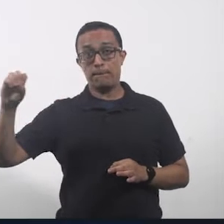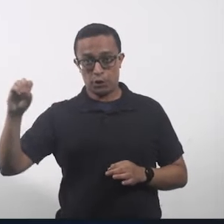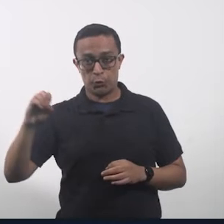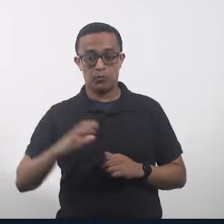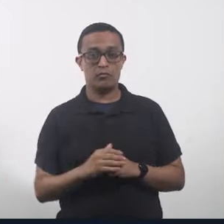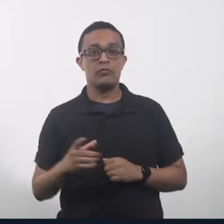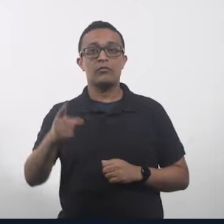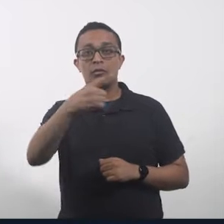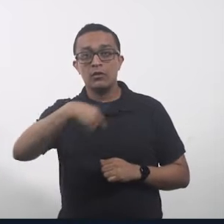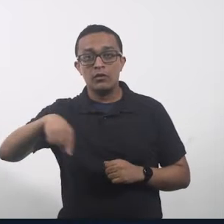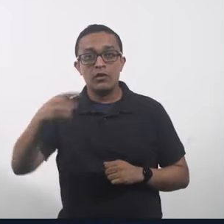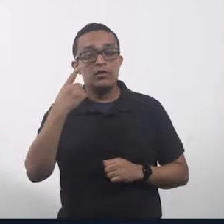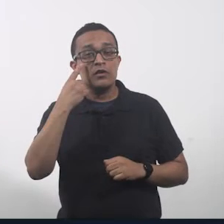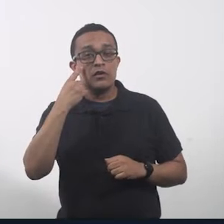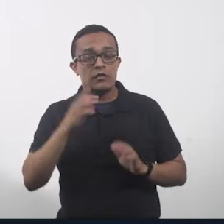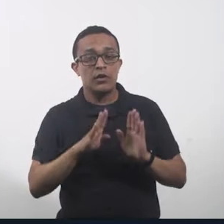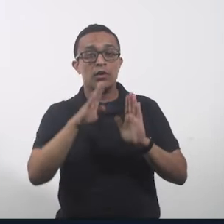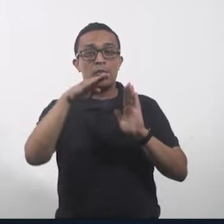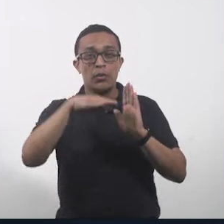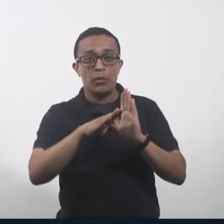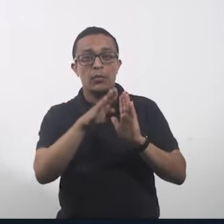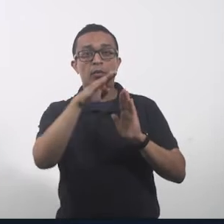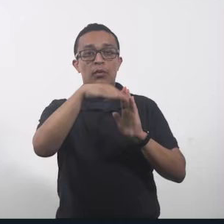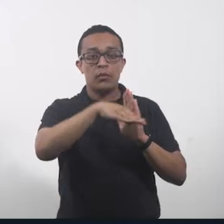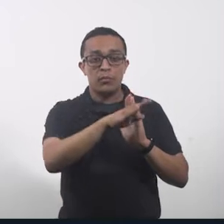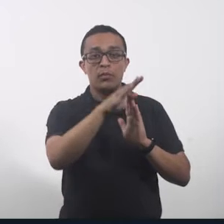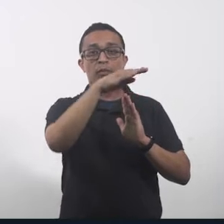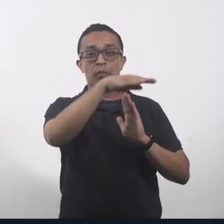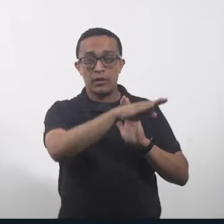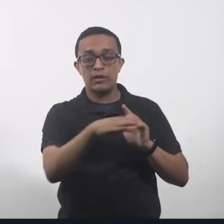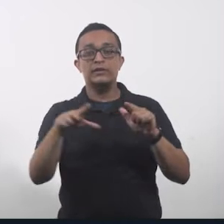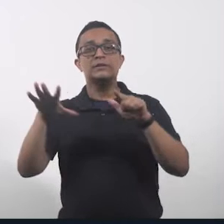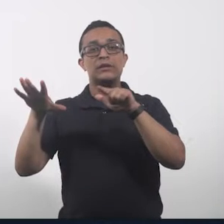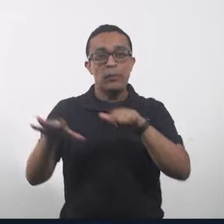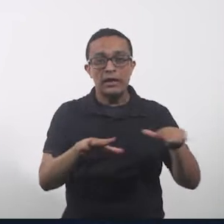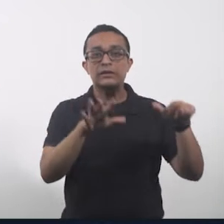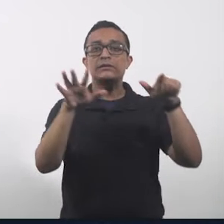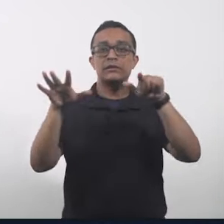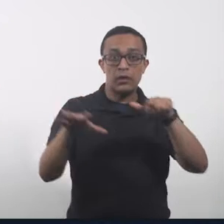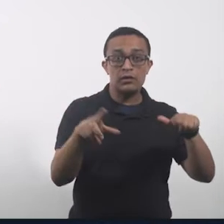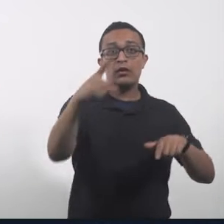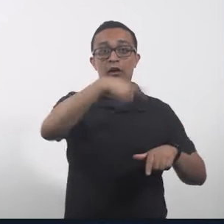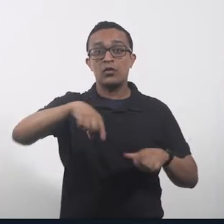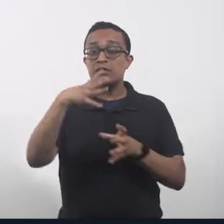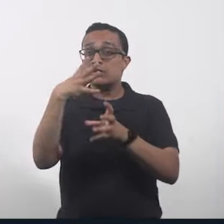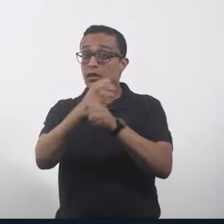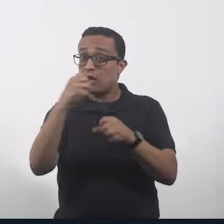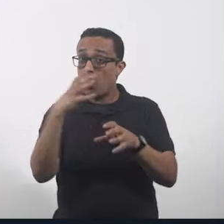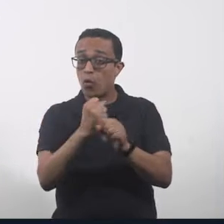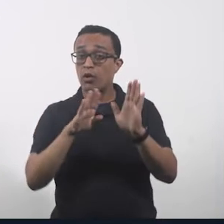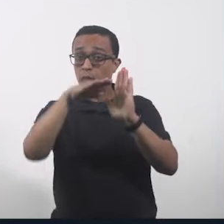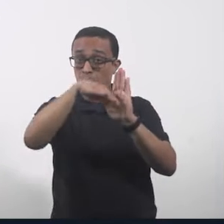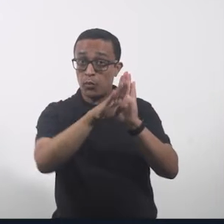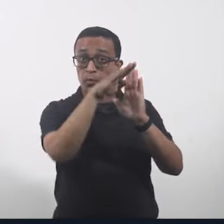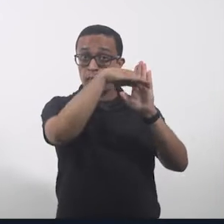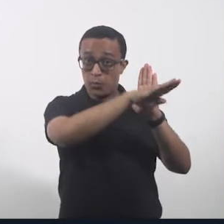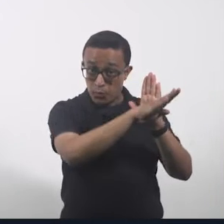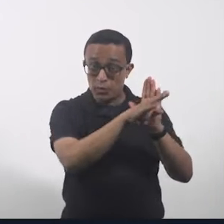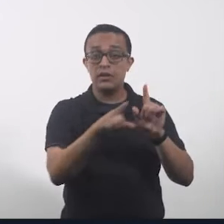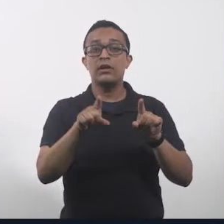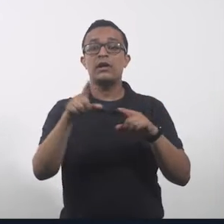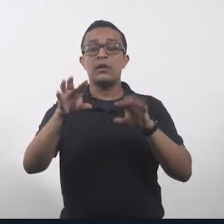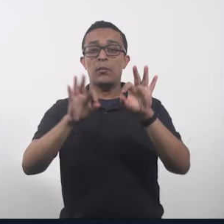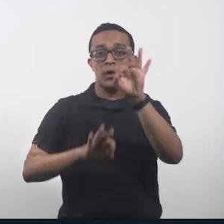possa atenuar as oscilações que são comuns de acontecer, né, semana a semana. A gente faz o cálculo desses indicadores considerando a média